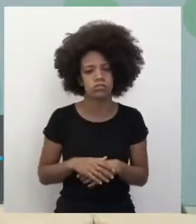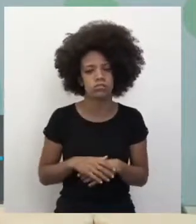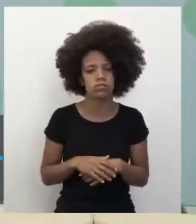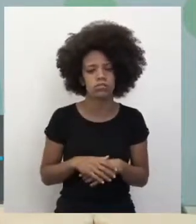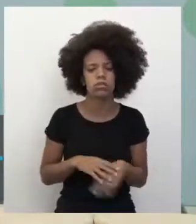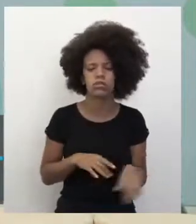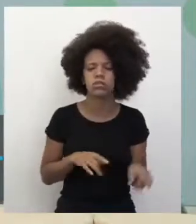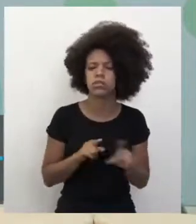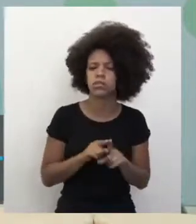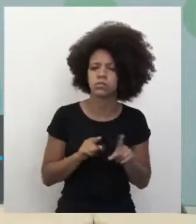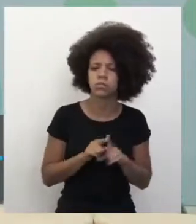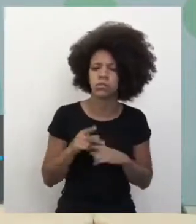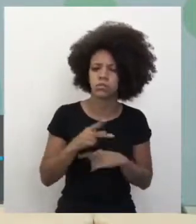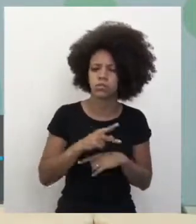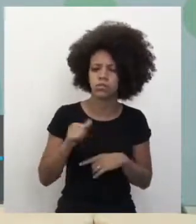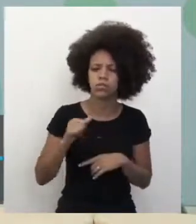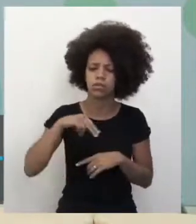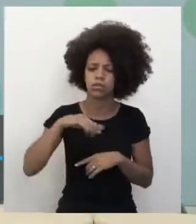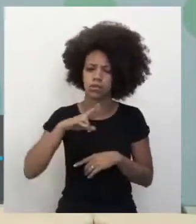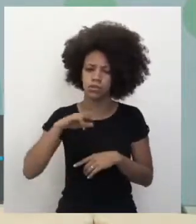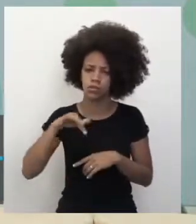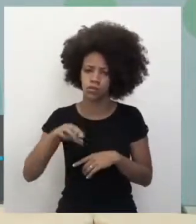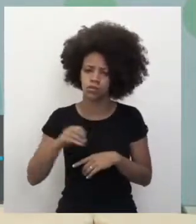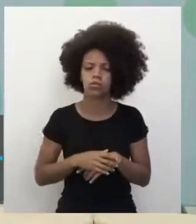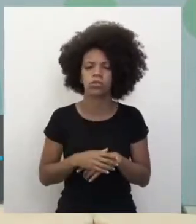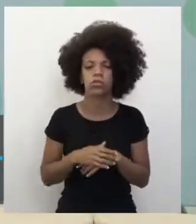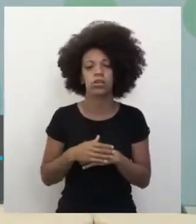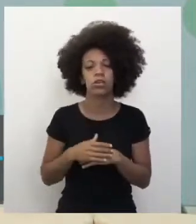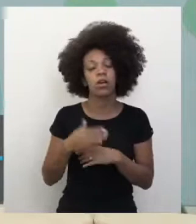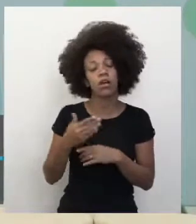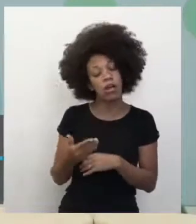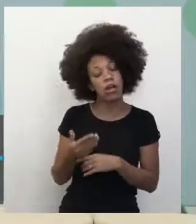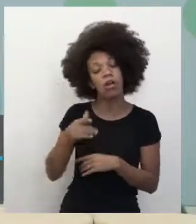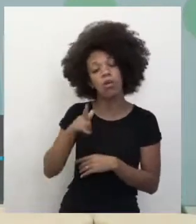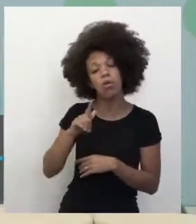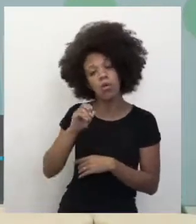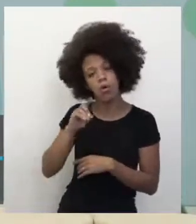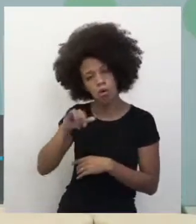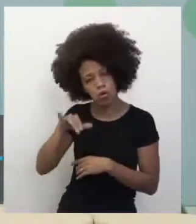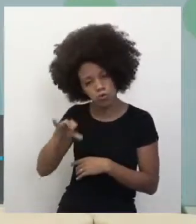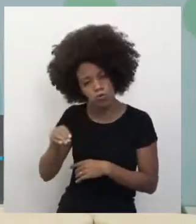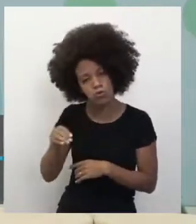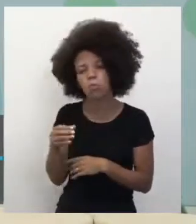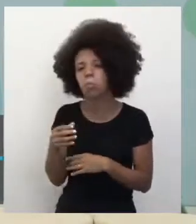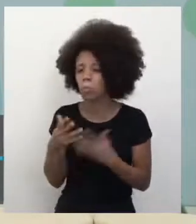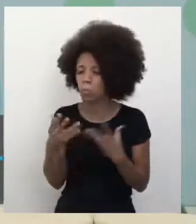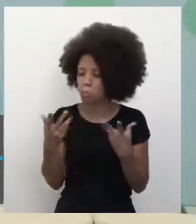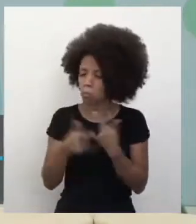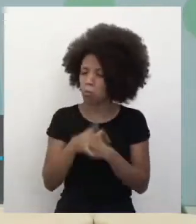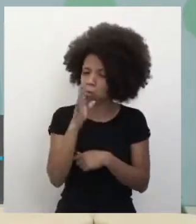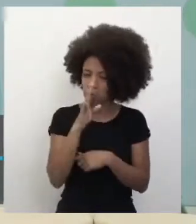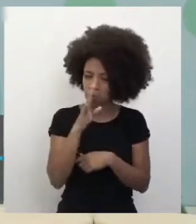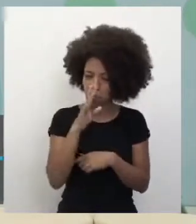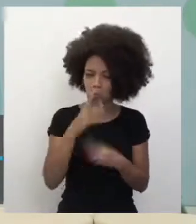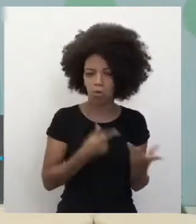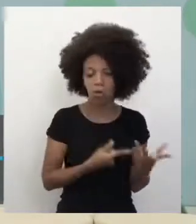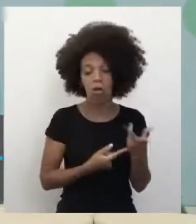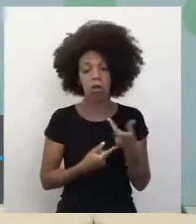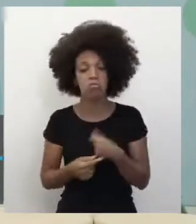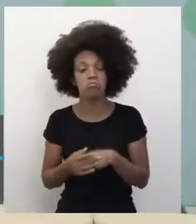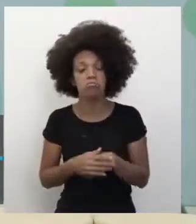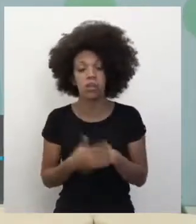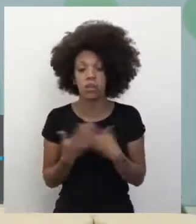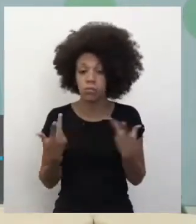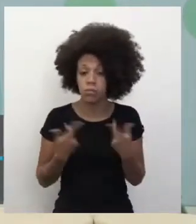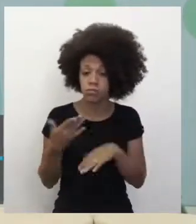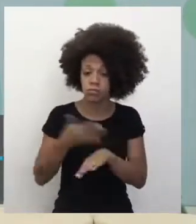E a professora Antônia, que diz que o gótico é que me deixa bem com as obras. Olha aí que beleza, né? Um monte de interações